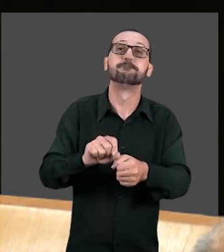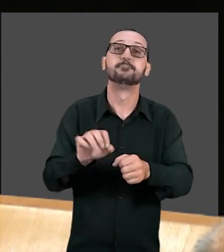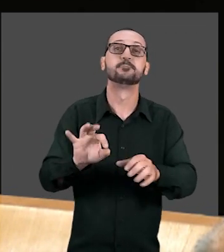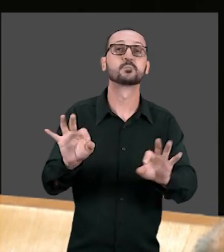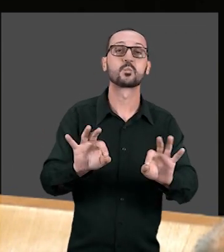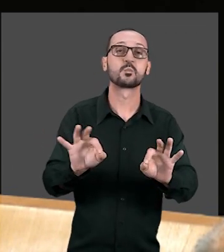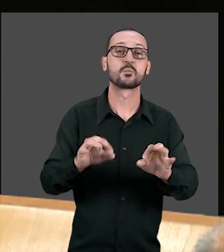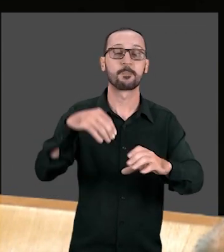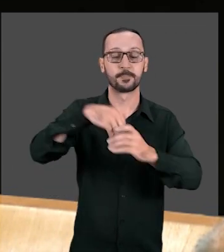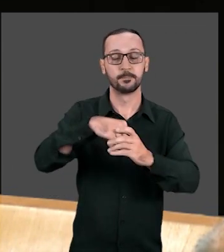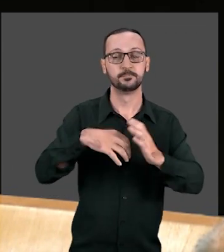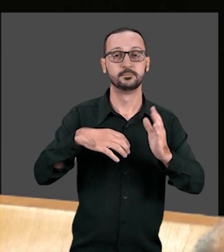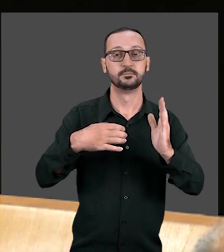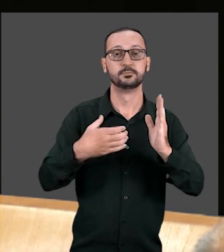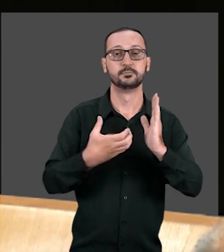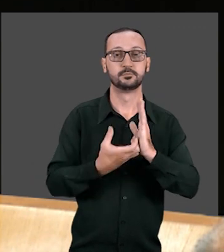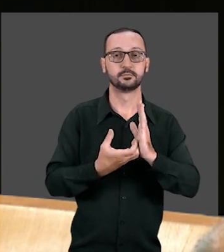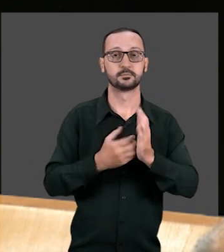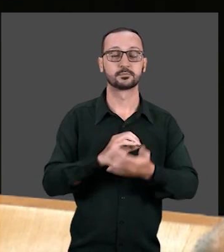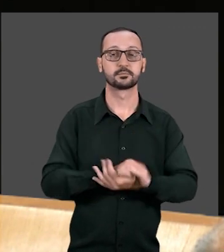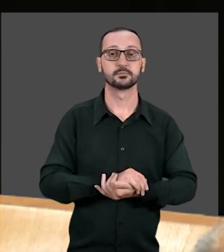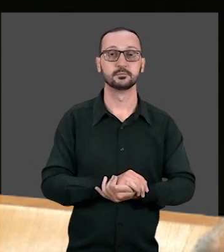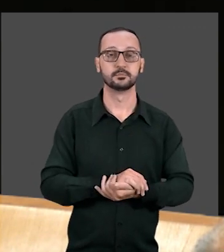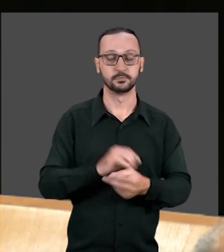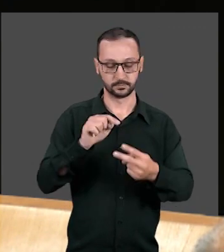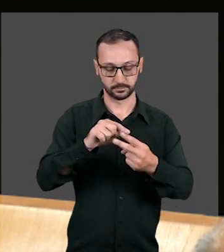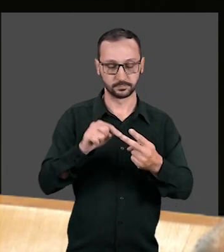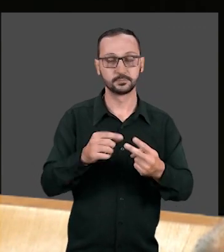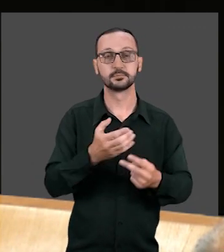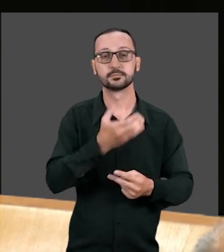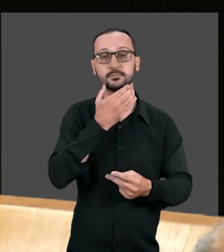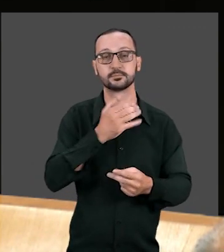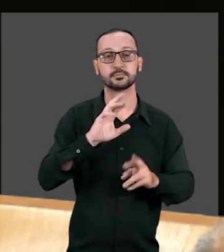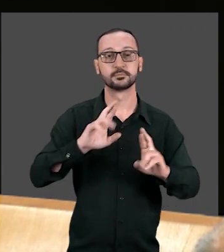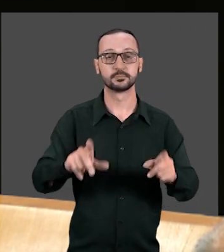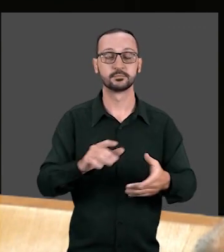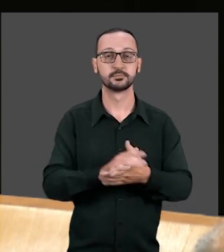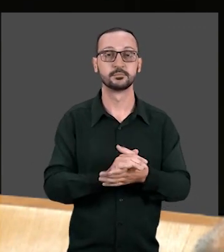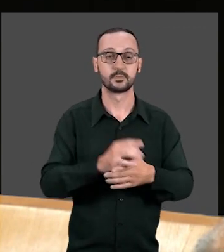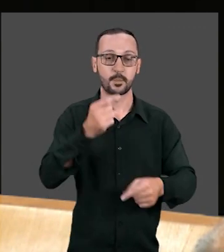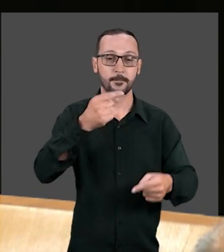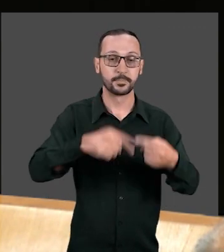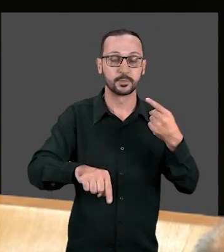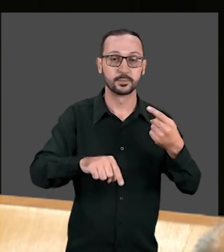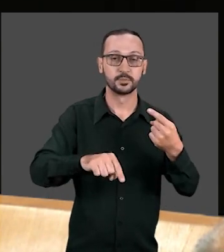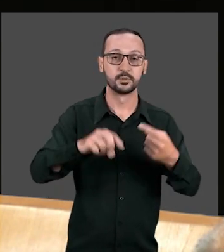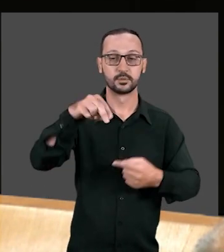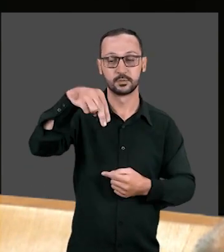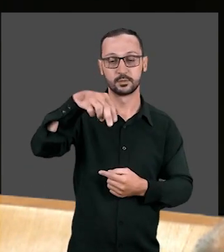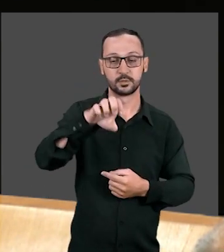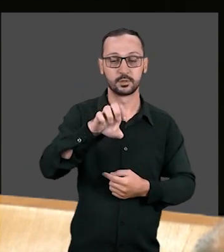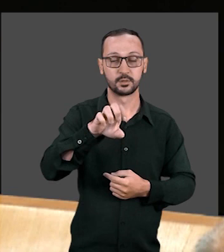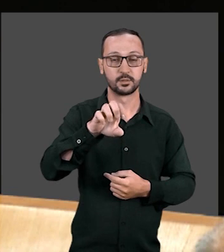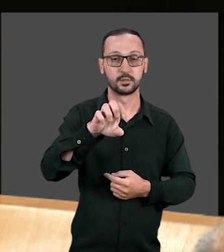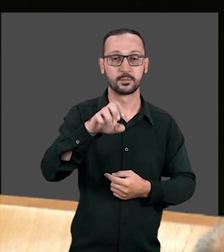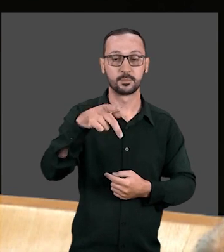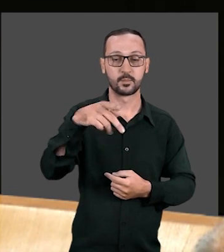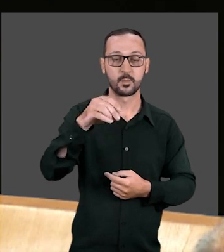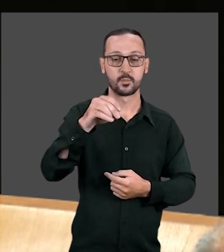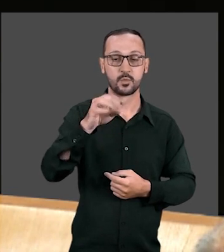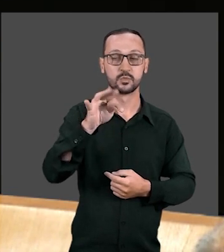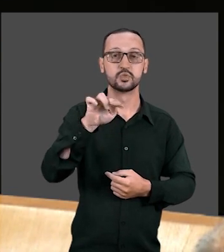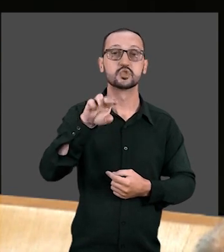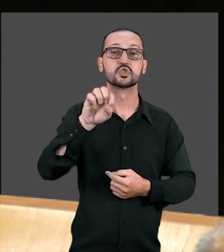no Congresso. 2 exemplos emblemáticos. A proibição do nepotismo. Imensa demanda